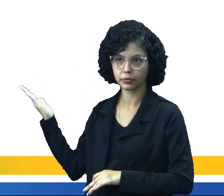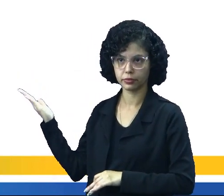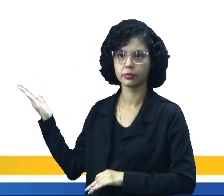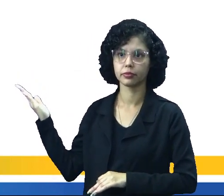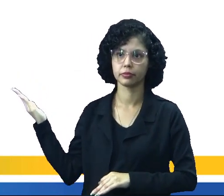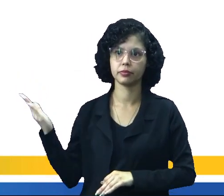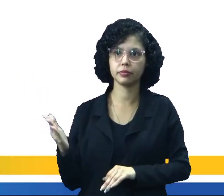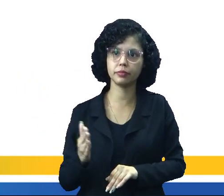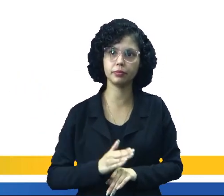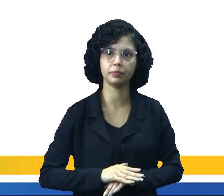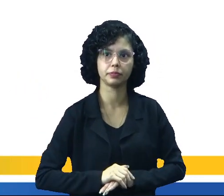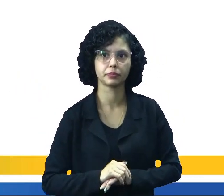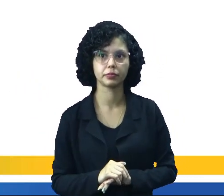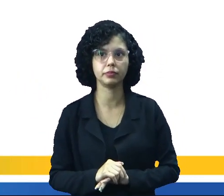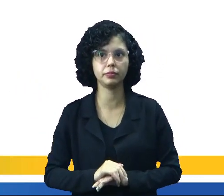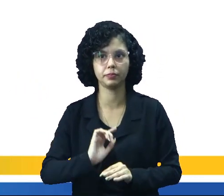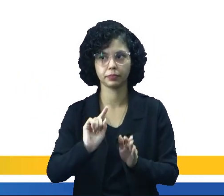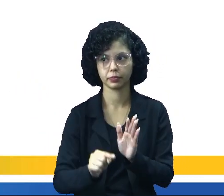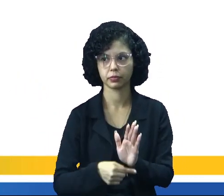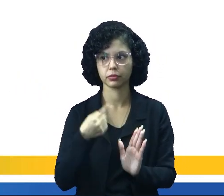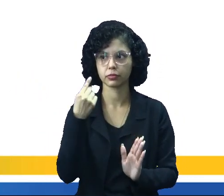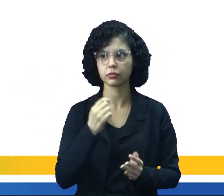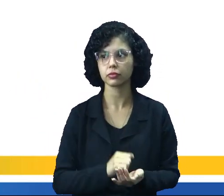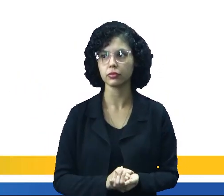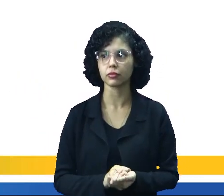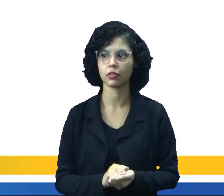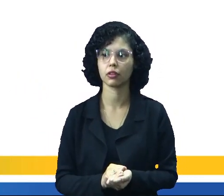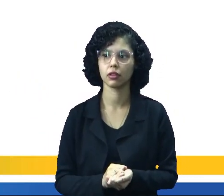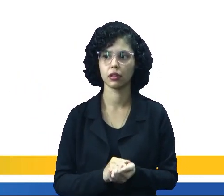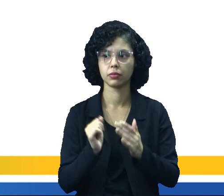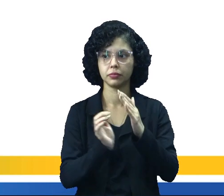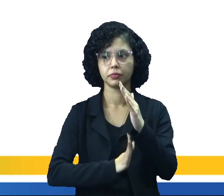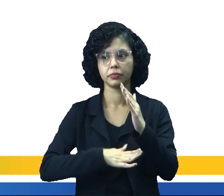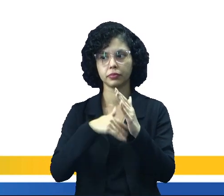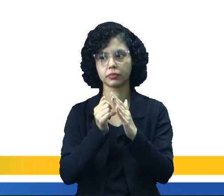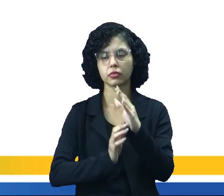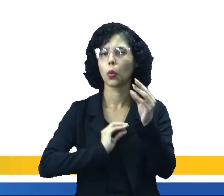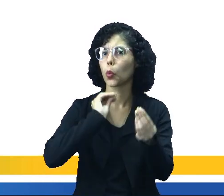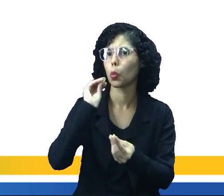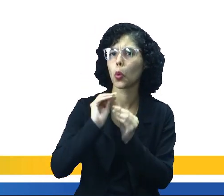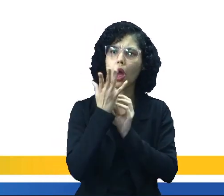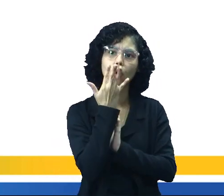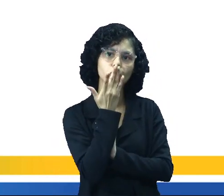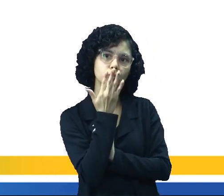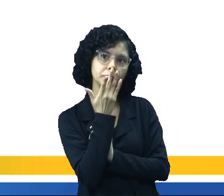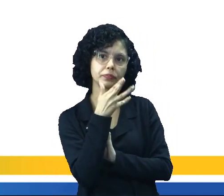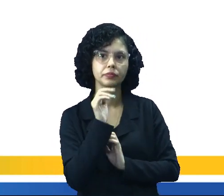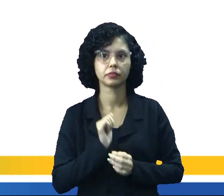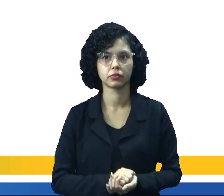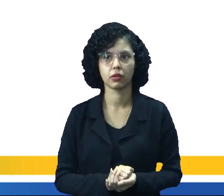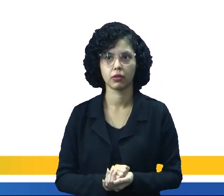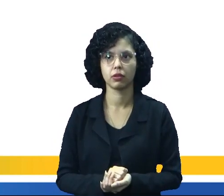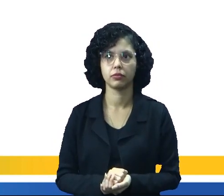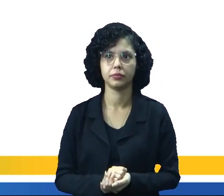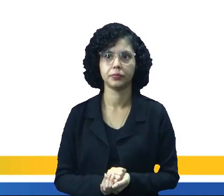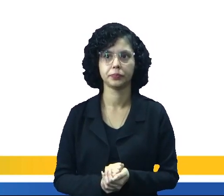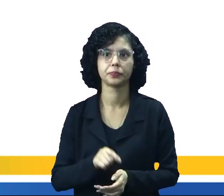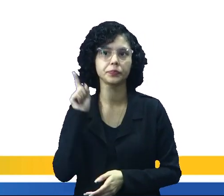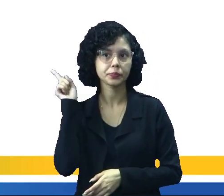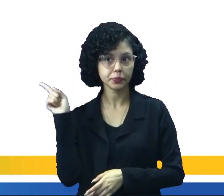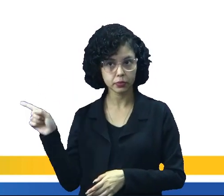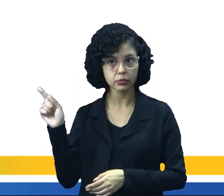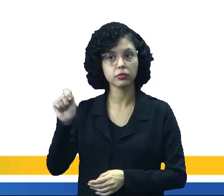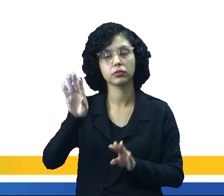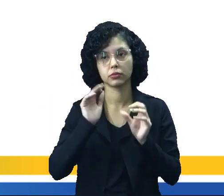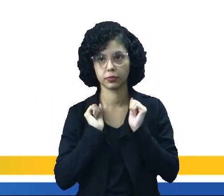só, primeira aquarela de Kandinsky, como que é trabalhada as cores, né? E aquilo